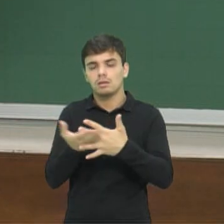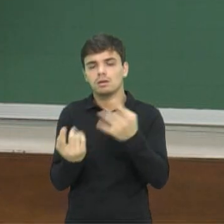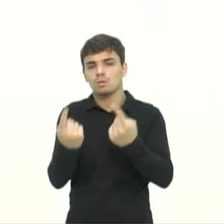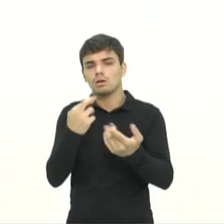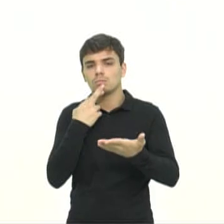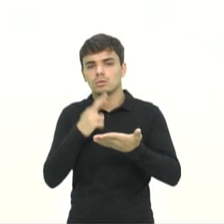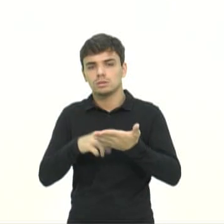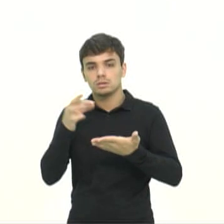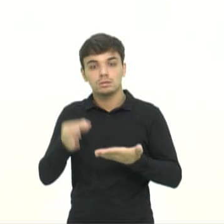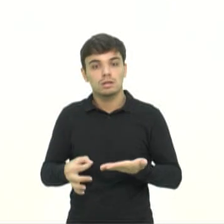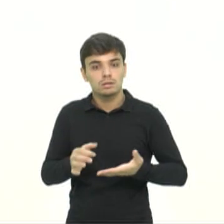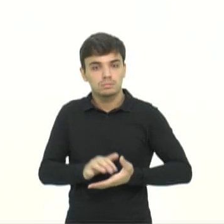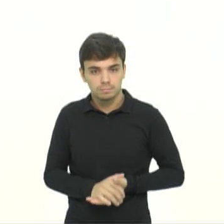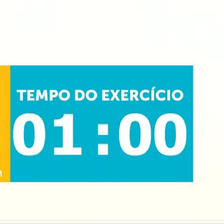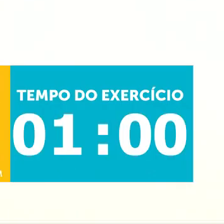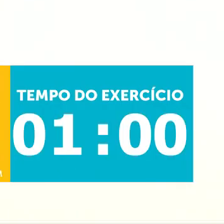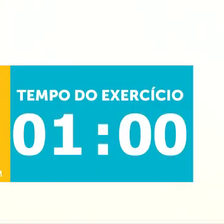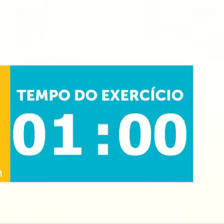correta?